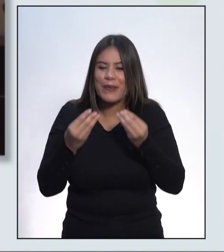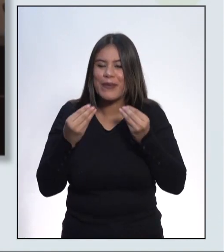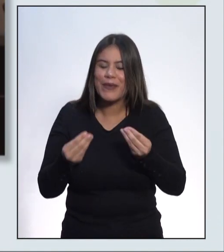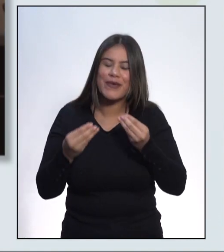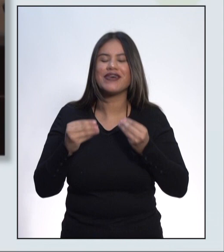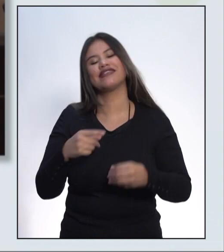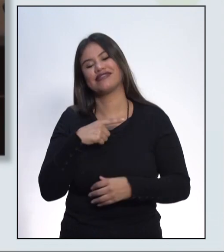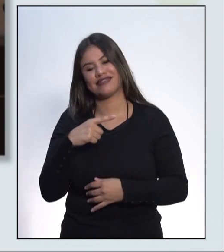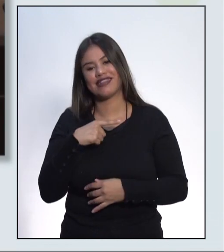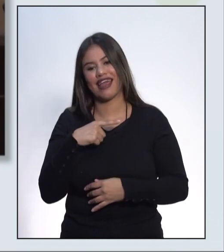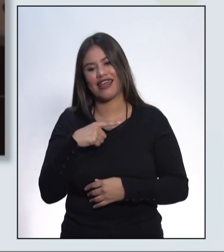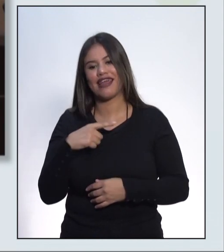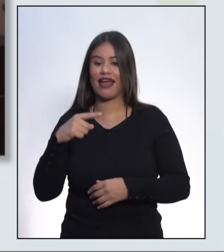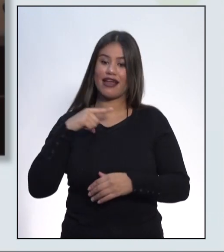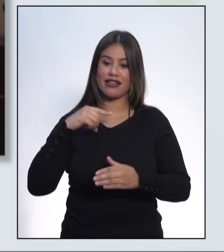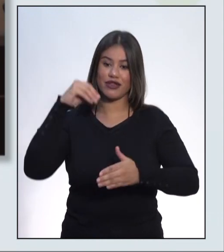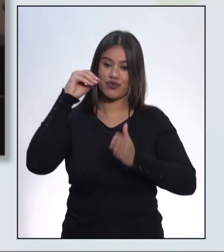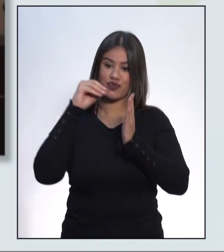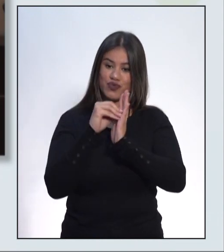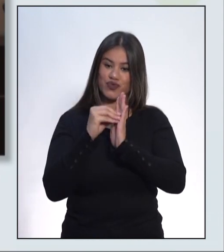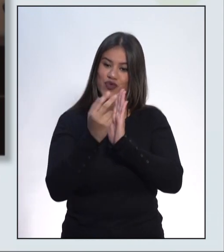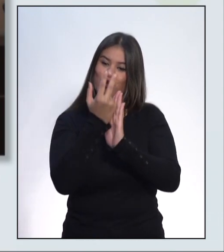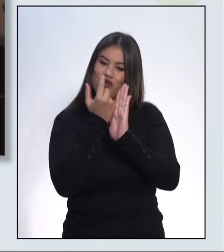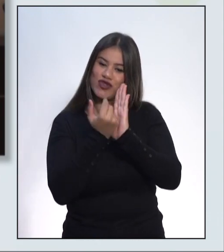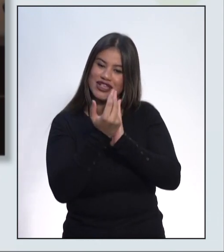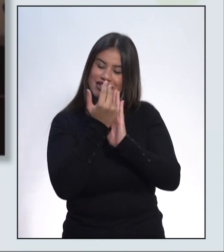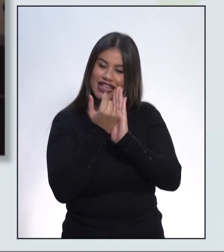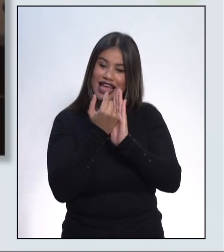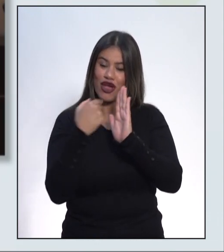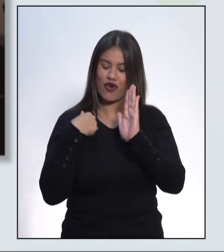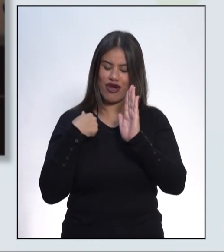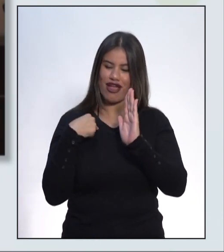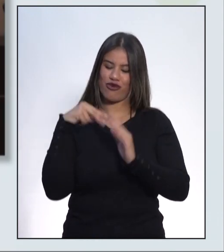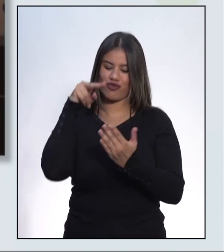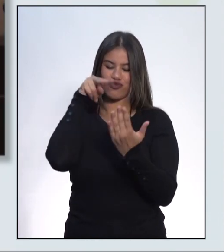aqui eu resolvi ilustrar eu lendo.